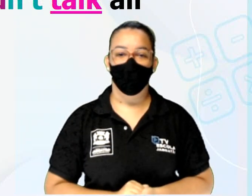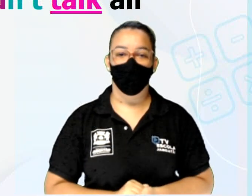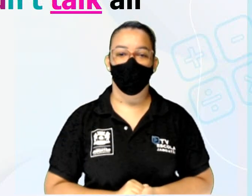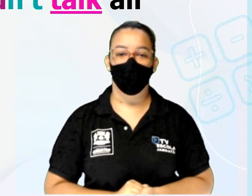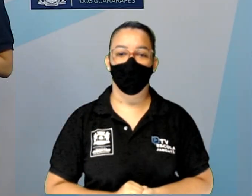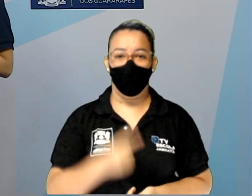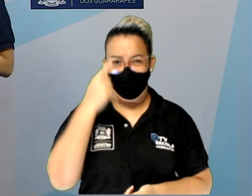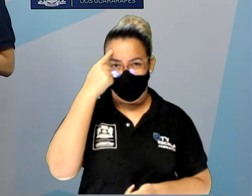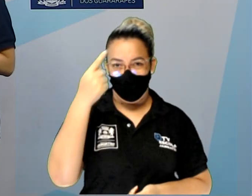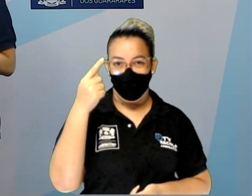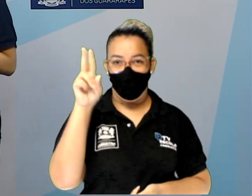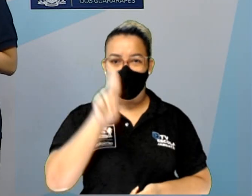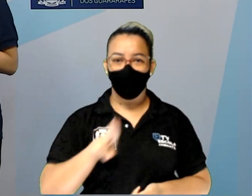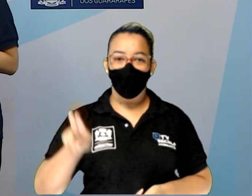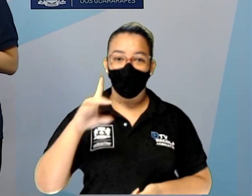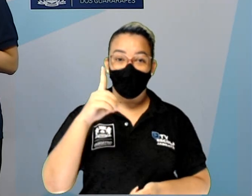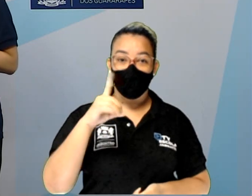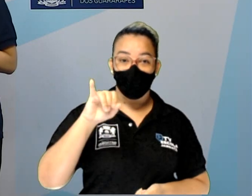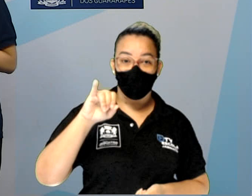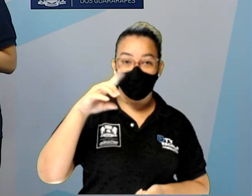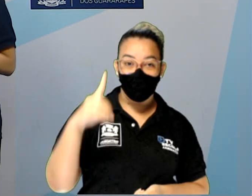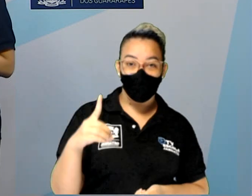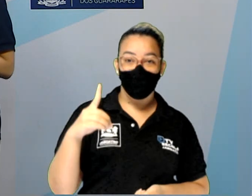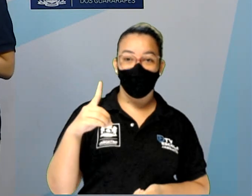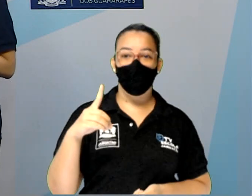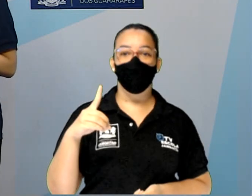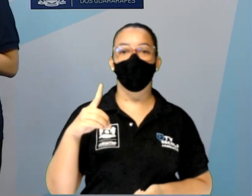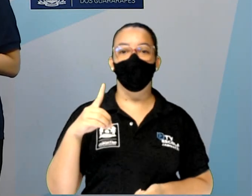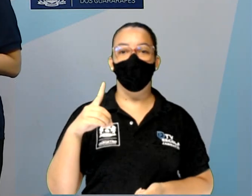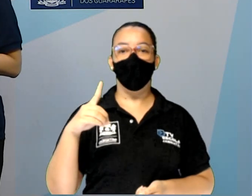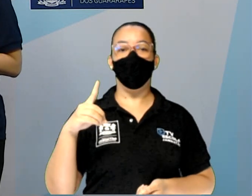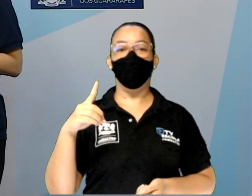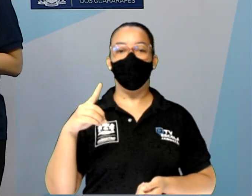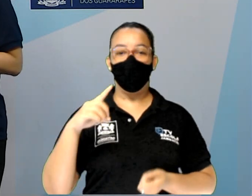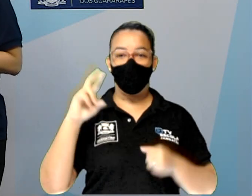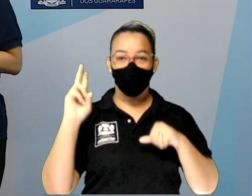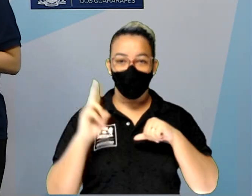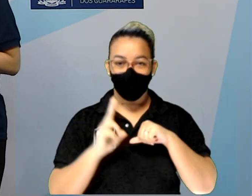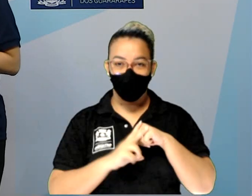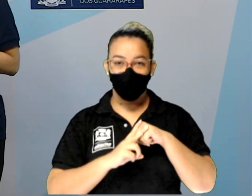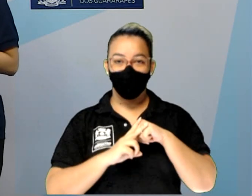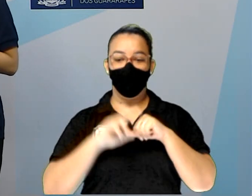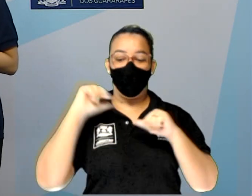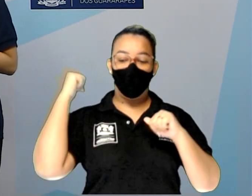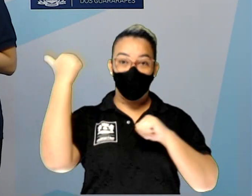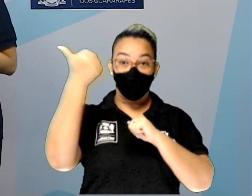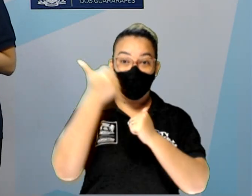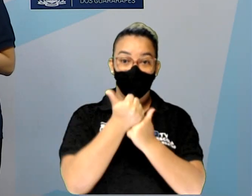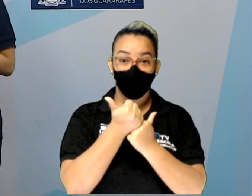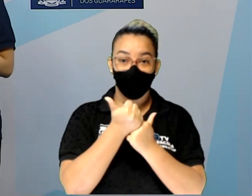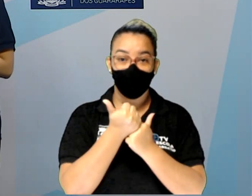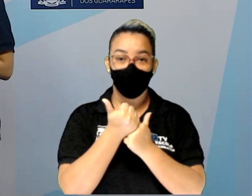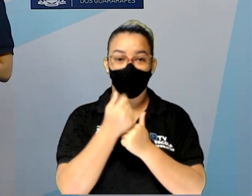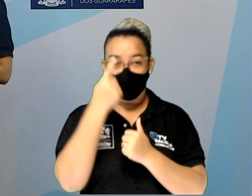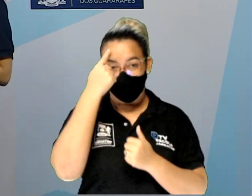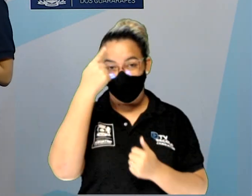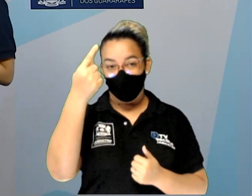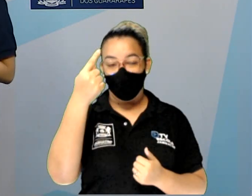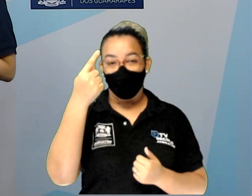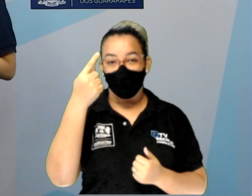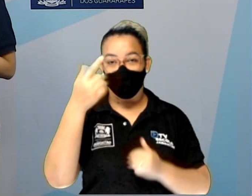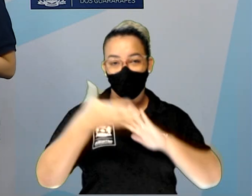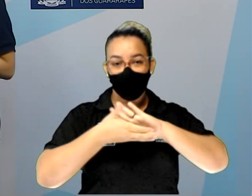did para indicar o passado, a gente não vai deixar o verbo no passado, a gente vai deixar ele no infinitivo. Então, a gente